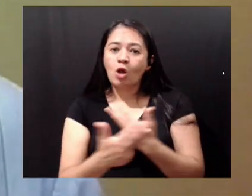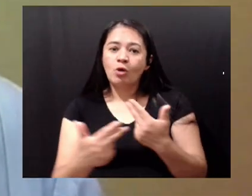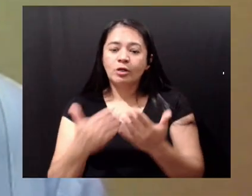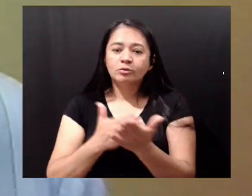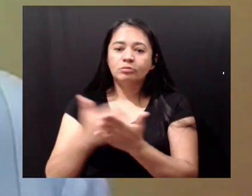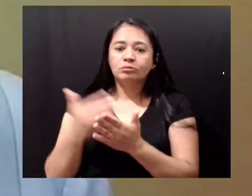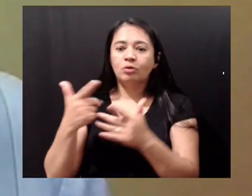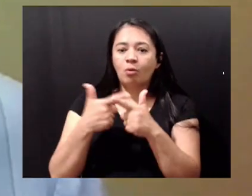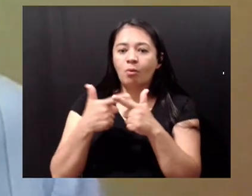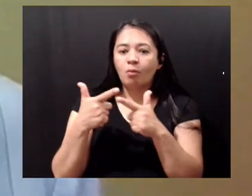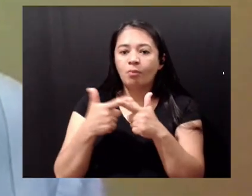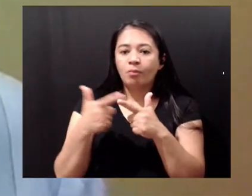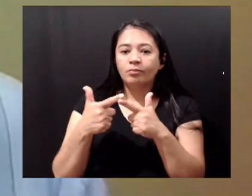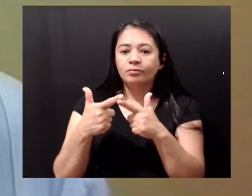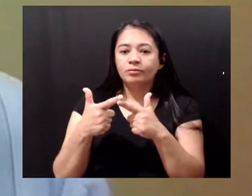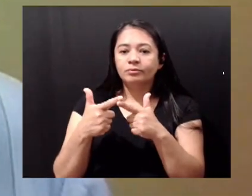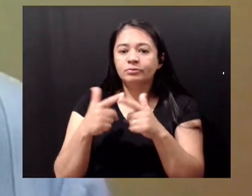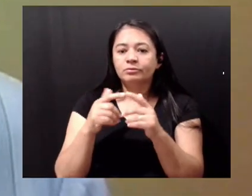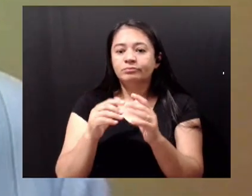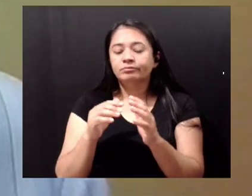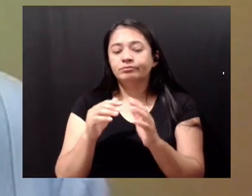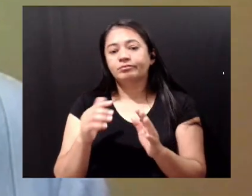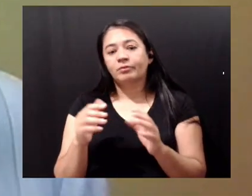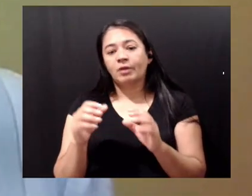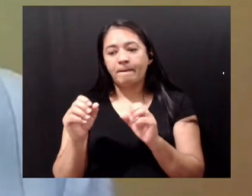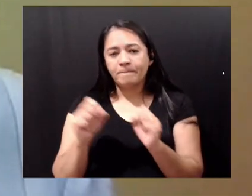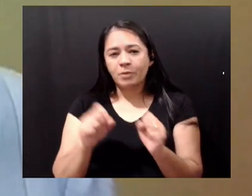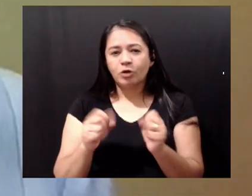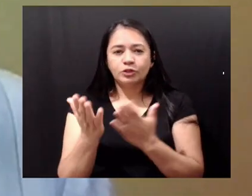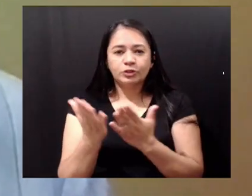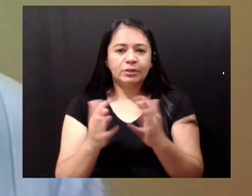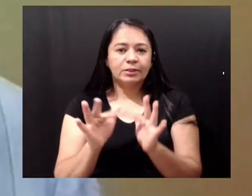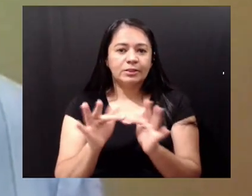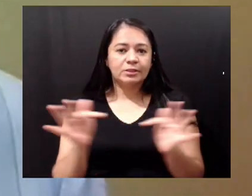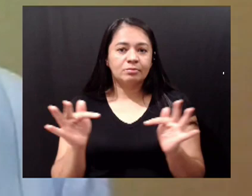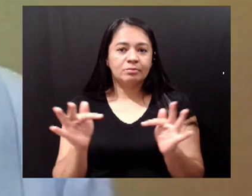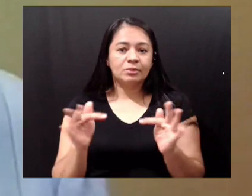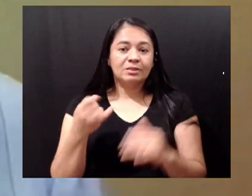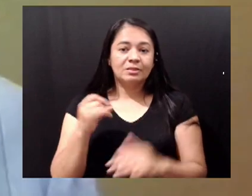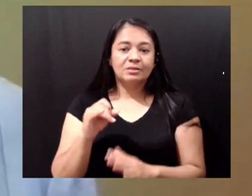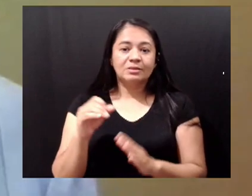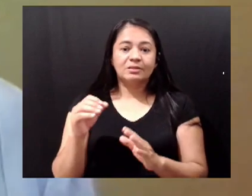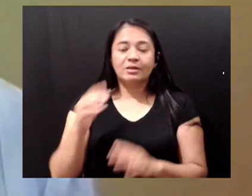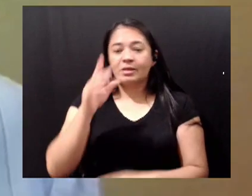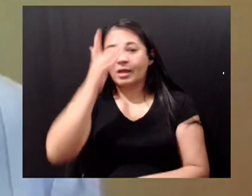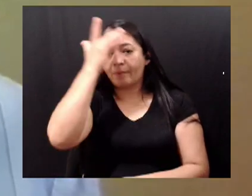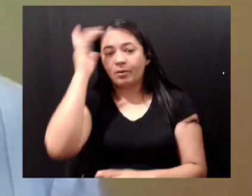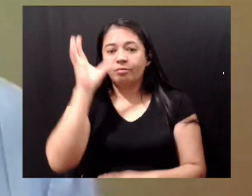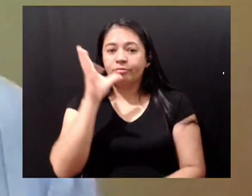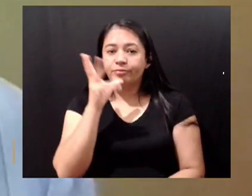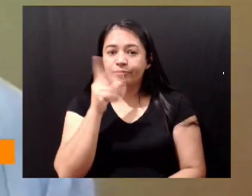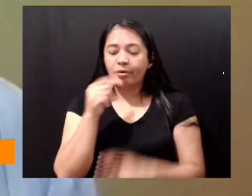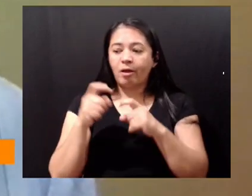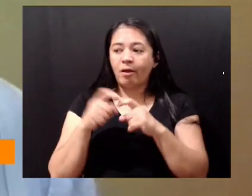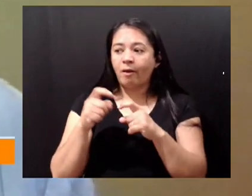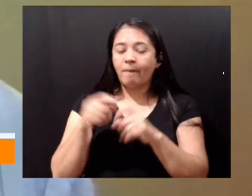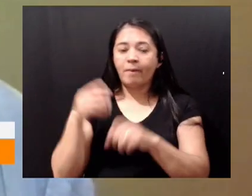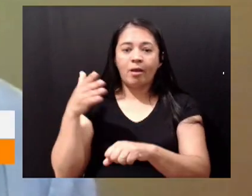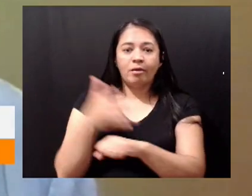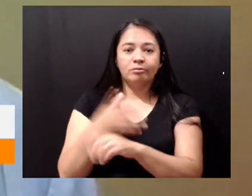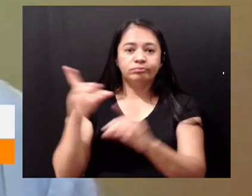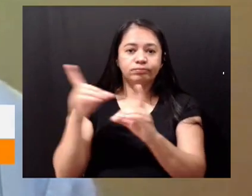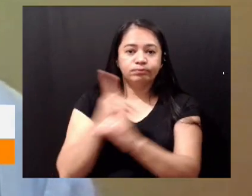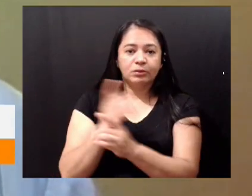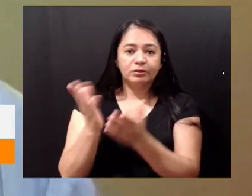é contornável, dá para ser tratado, se a pessoa demorar muito para ir ao médico e diagnosticar e tratar